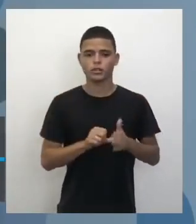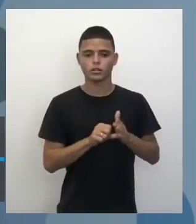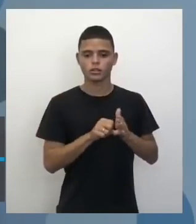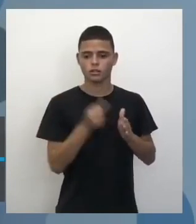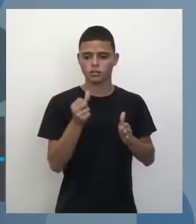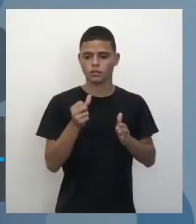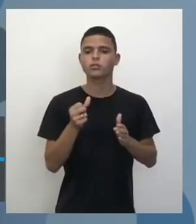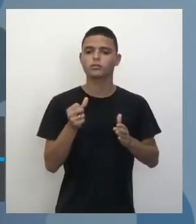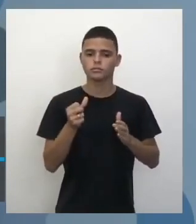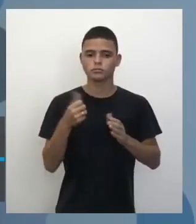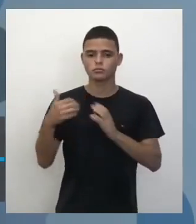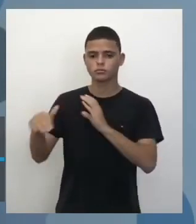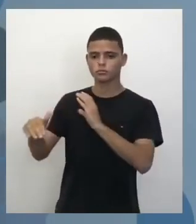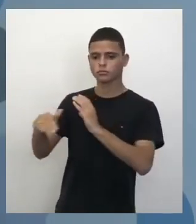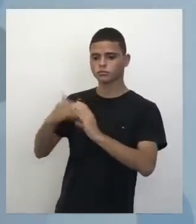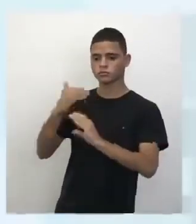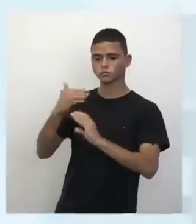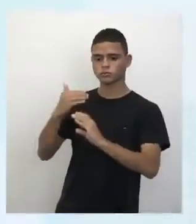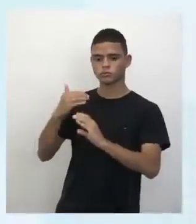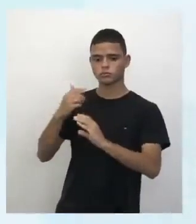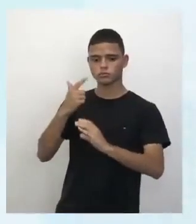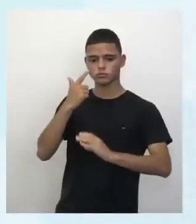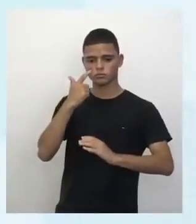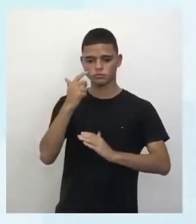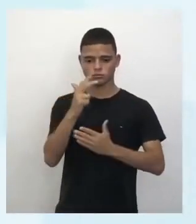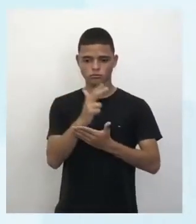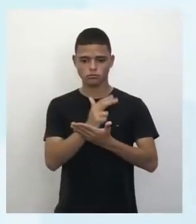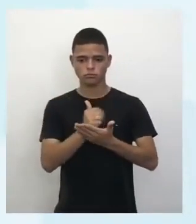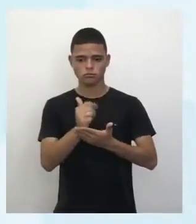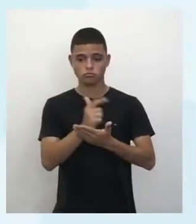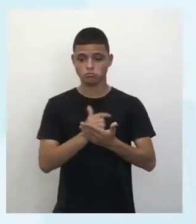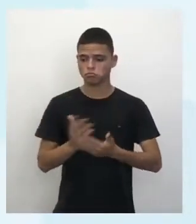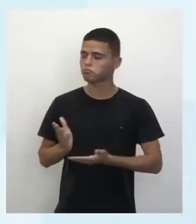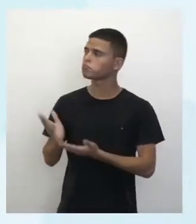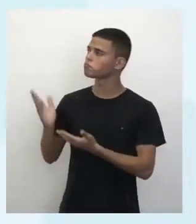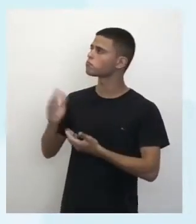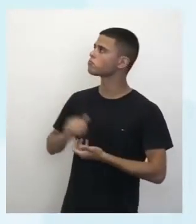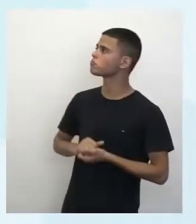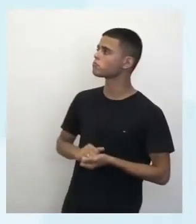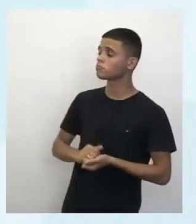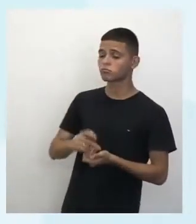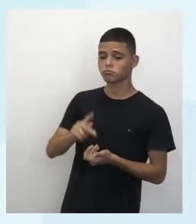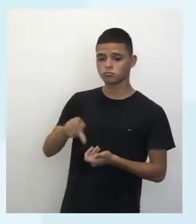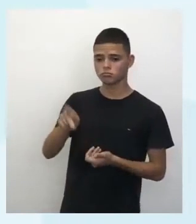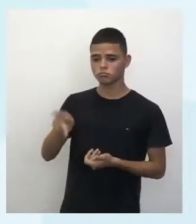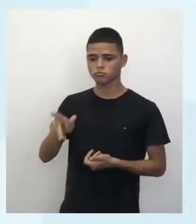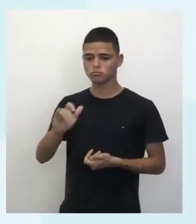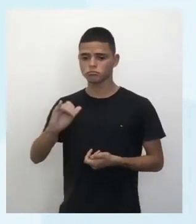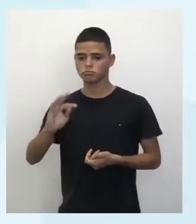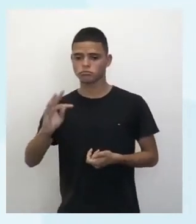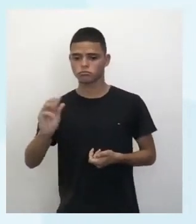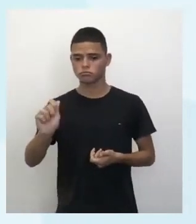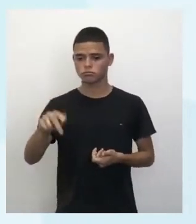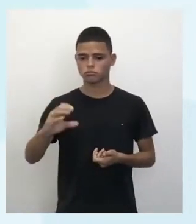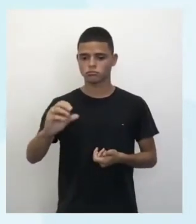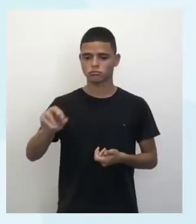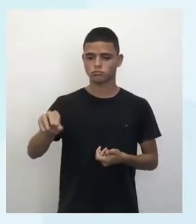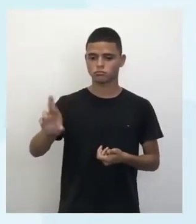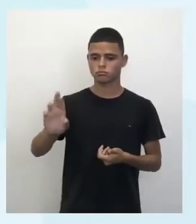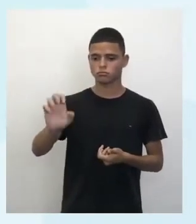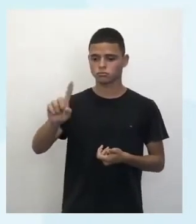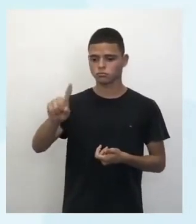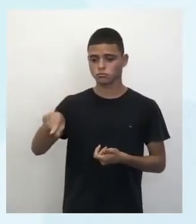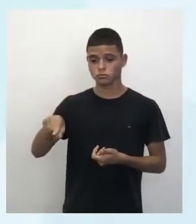enviou foi esta imagem. Uma professora me enviou esta imagem de Itacaré, na Bahia. E